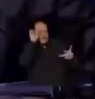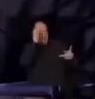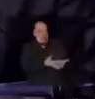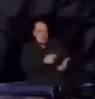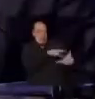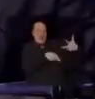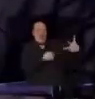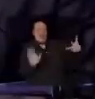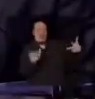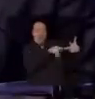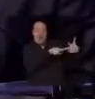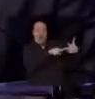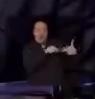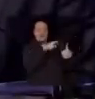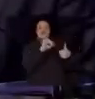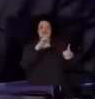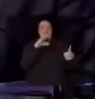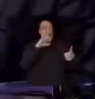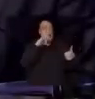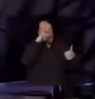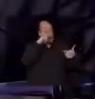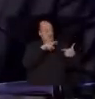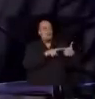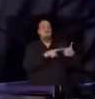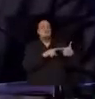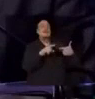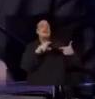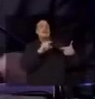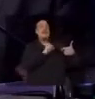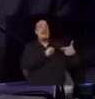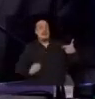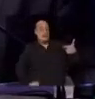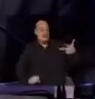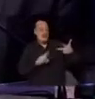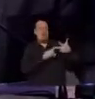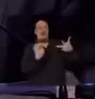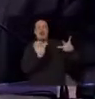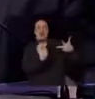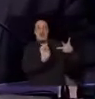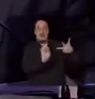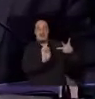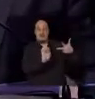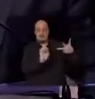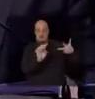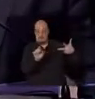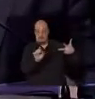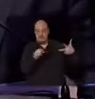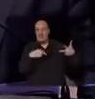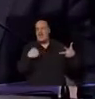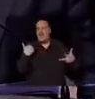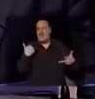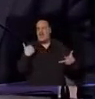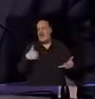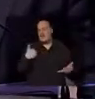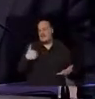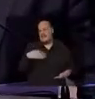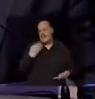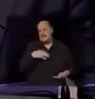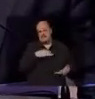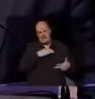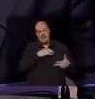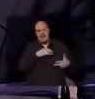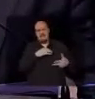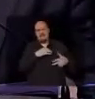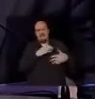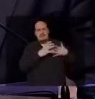né na economia sul-americana né E essa esse vou chamar assim esse namoro